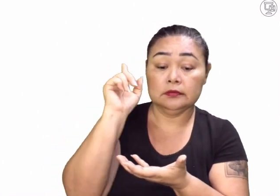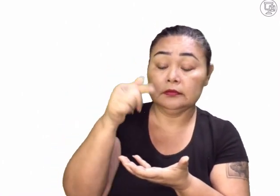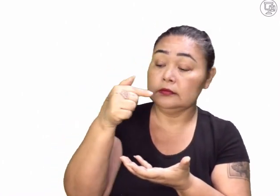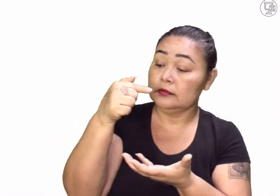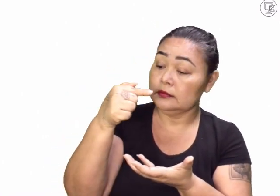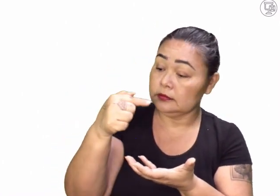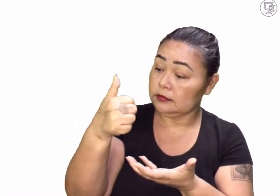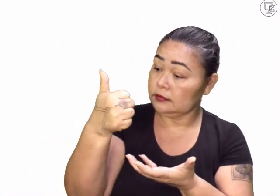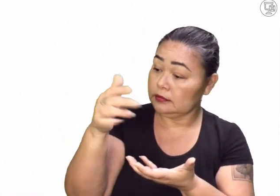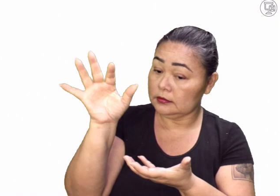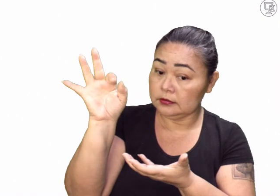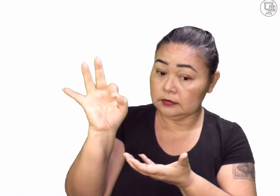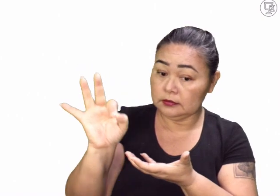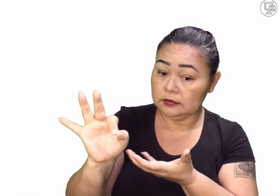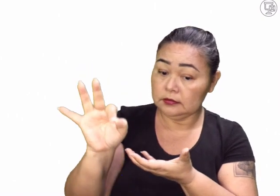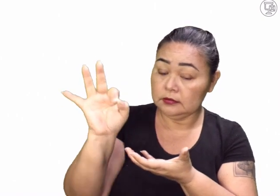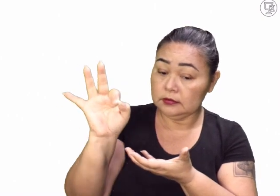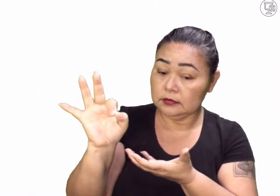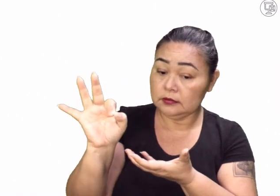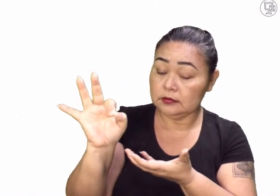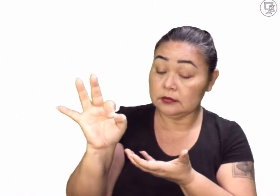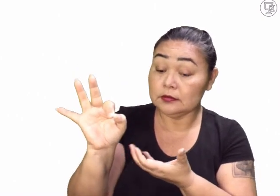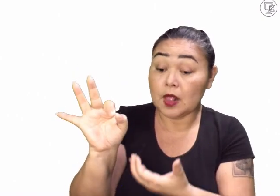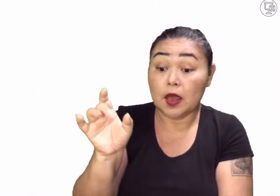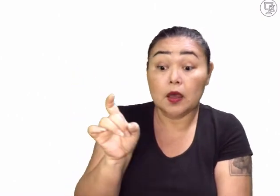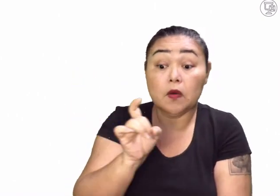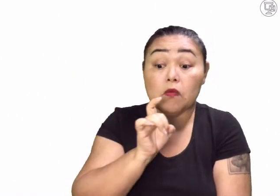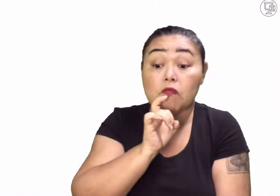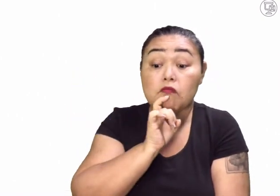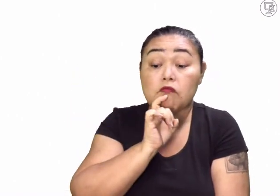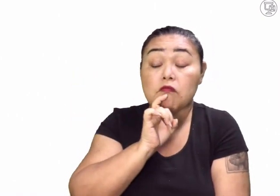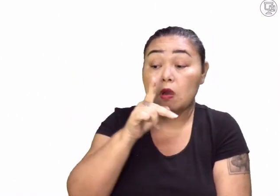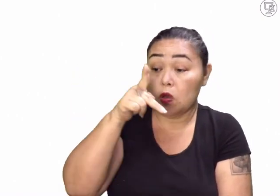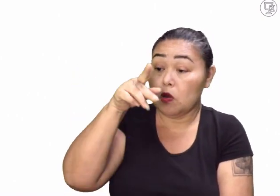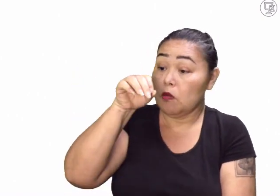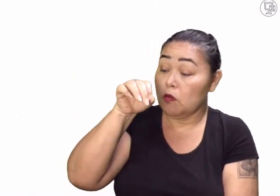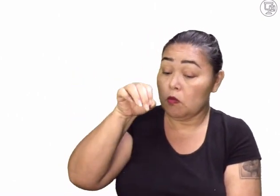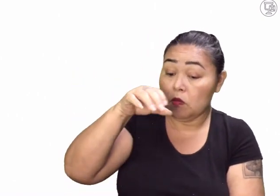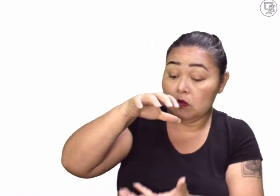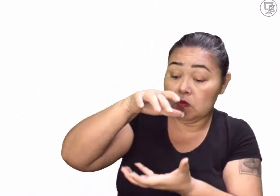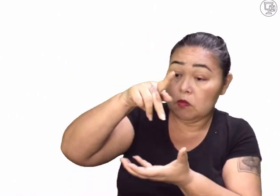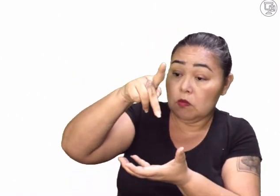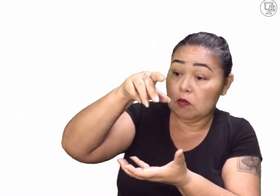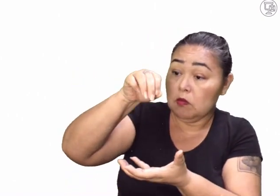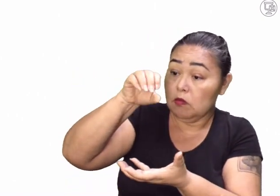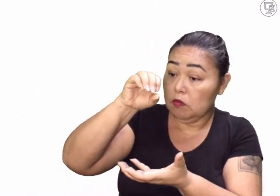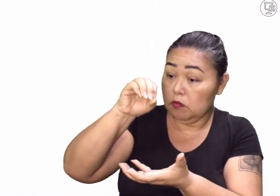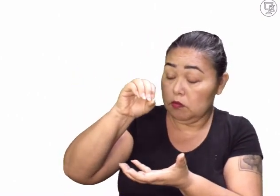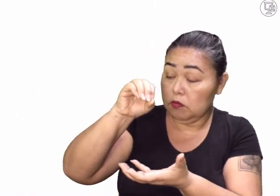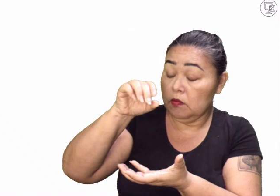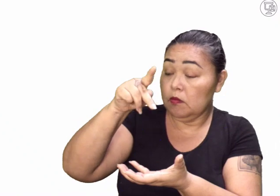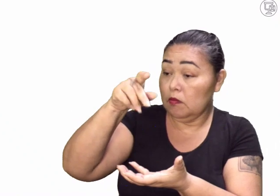71% desta água está congelada nos polos.